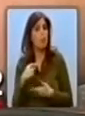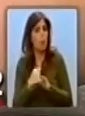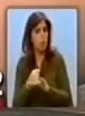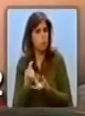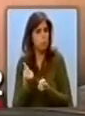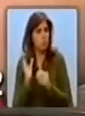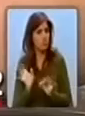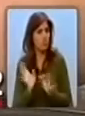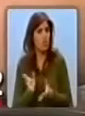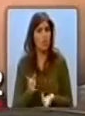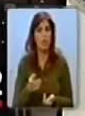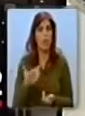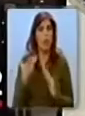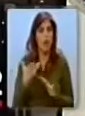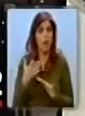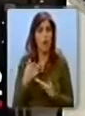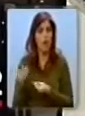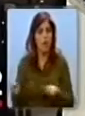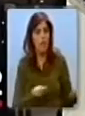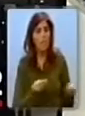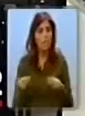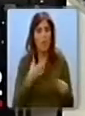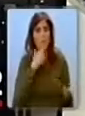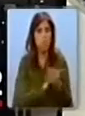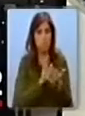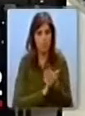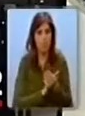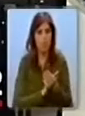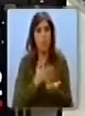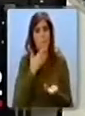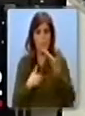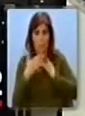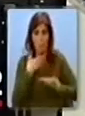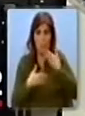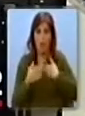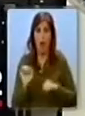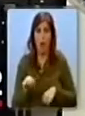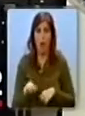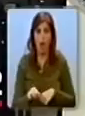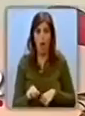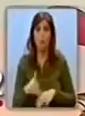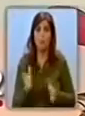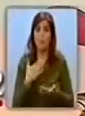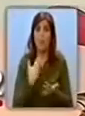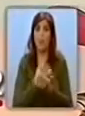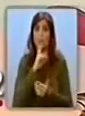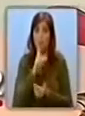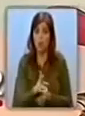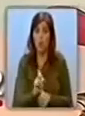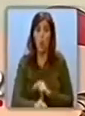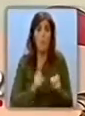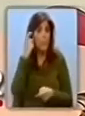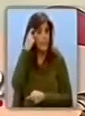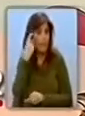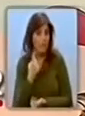Neste momento já há até cantinas, restaurantes a solicitar e, portanto, temos que dar uma resposta. Aquilo que nós tínhamos pensado